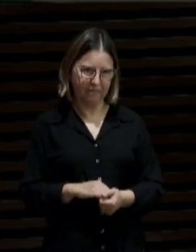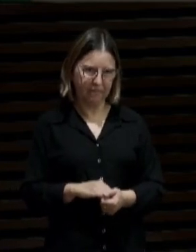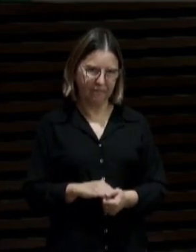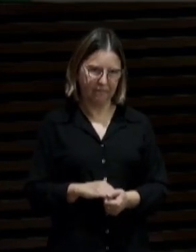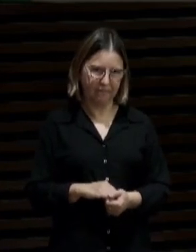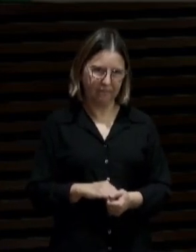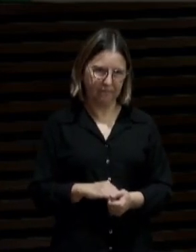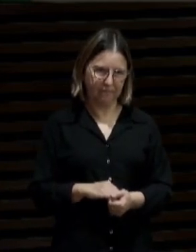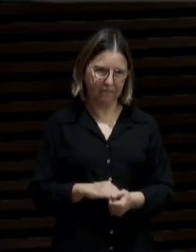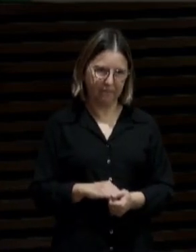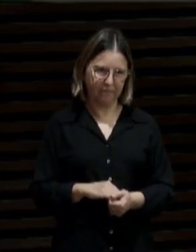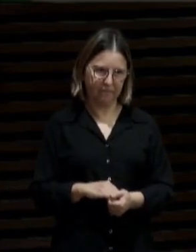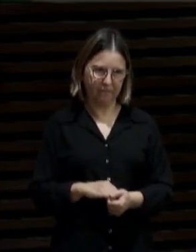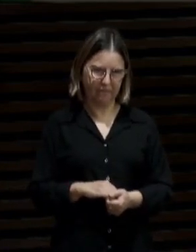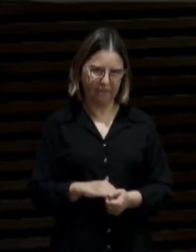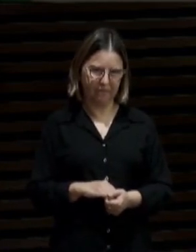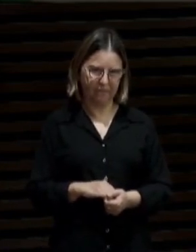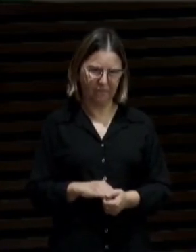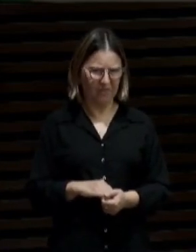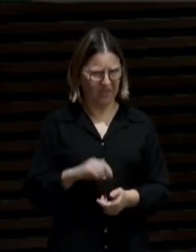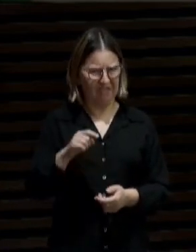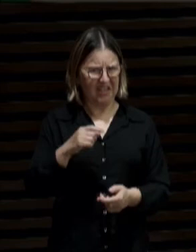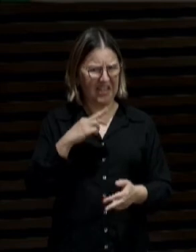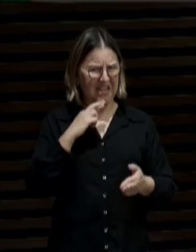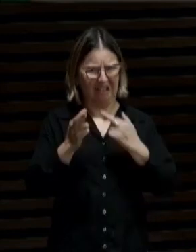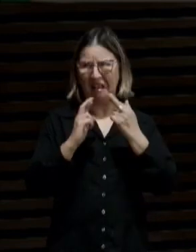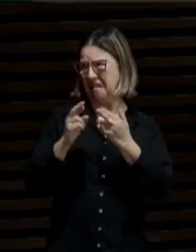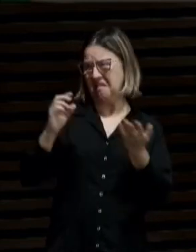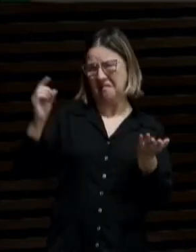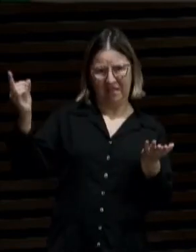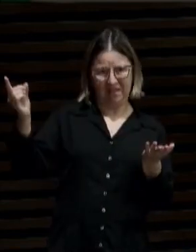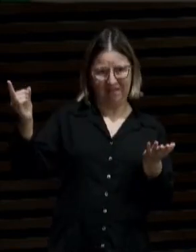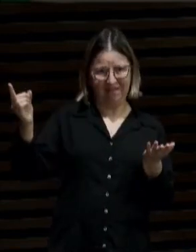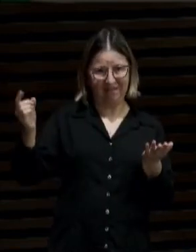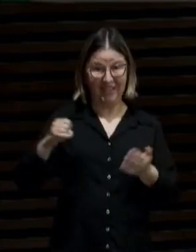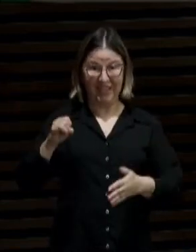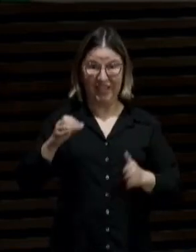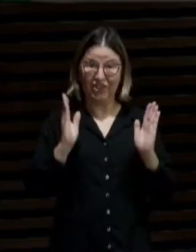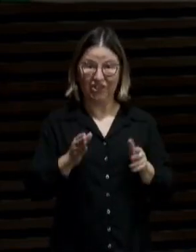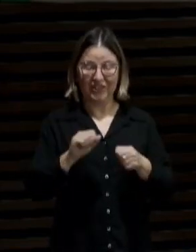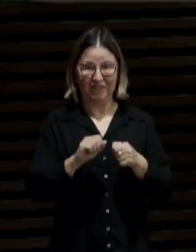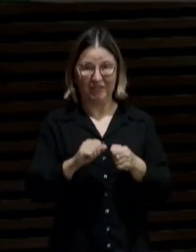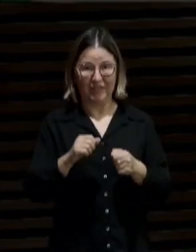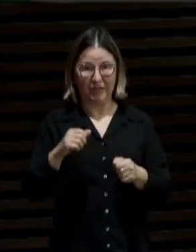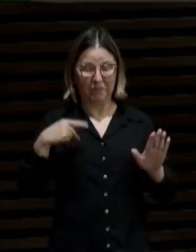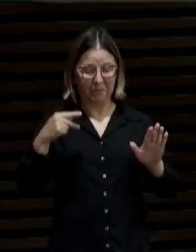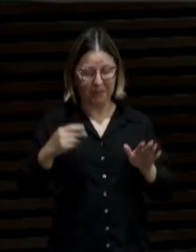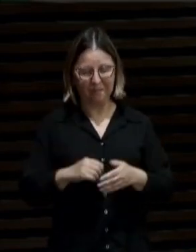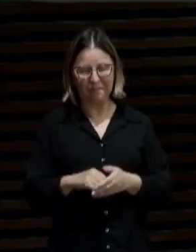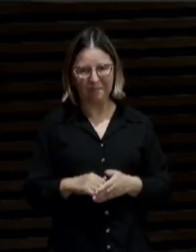ou você ir clamar para Deus, falar, Deus, socorro, você deu a promessa aqui. Versículo 3, disse mais